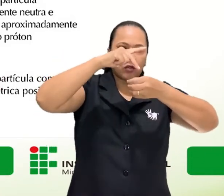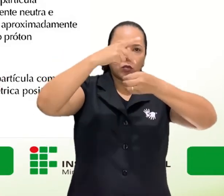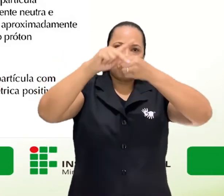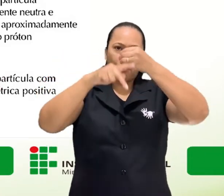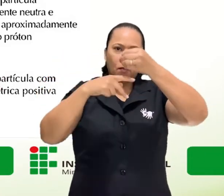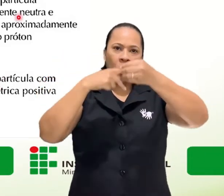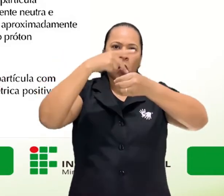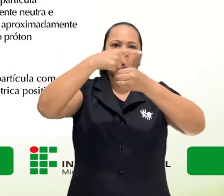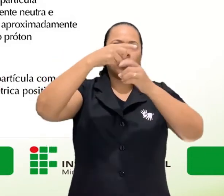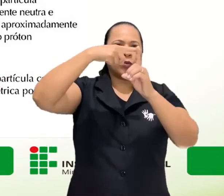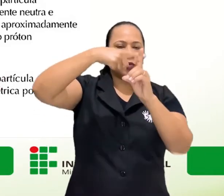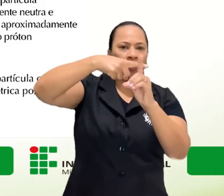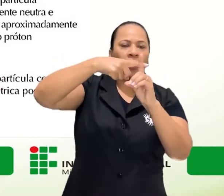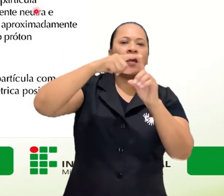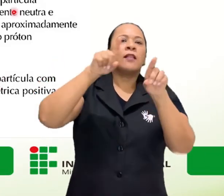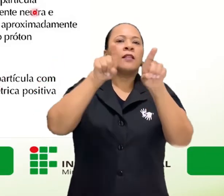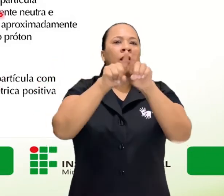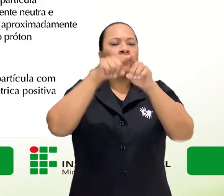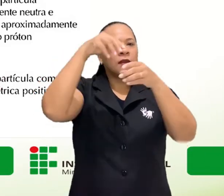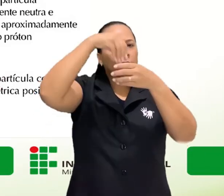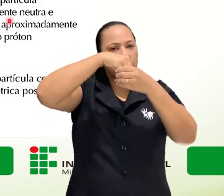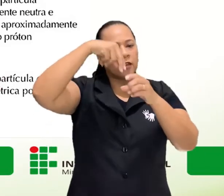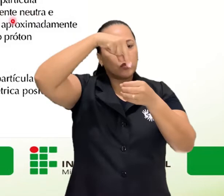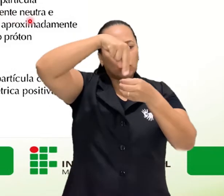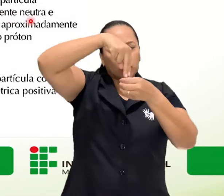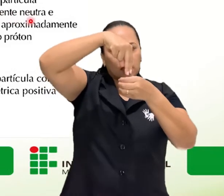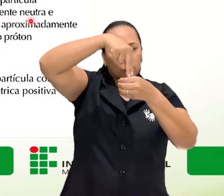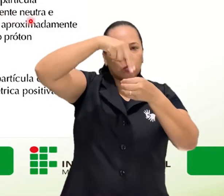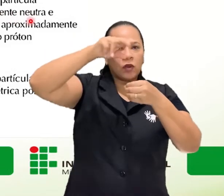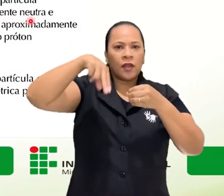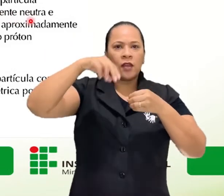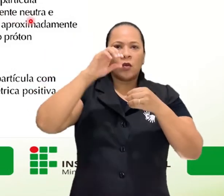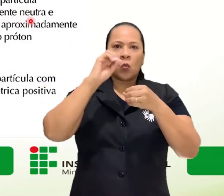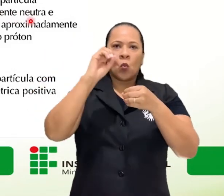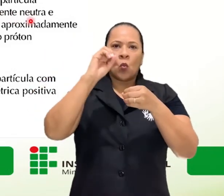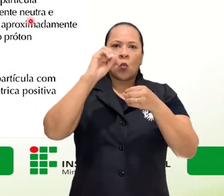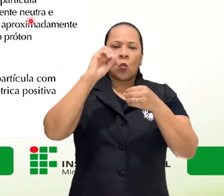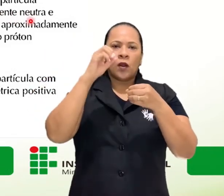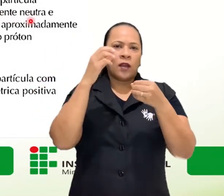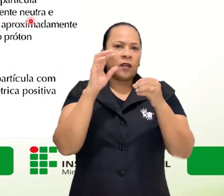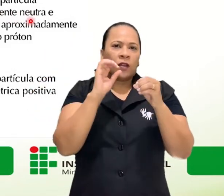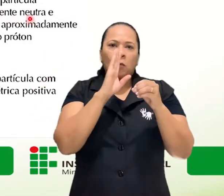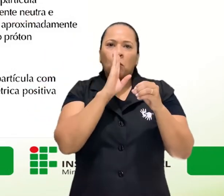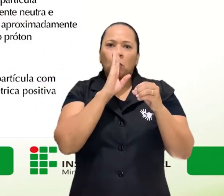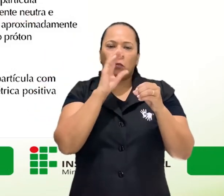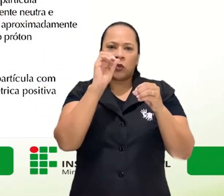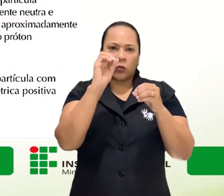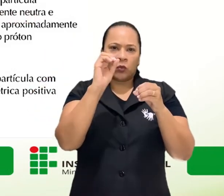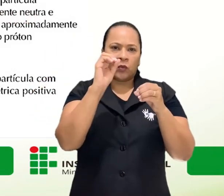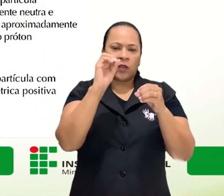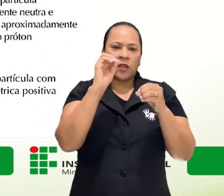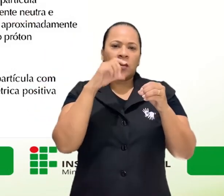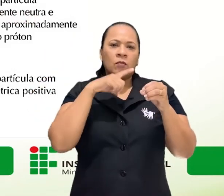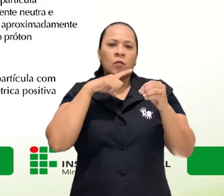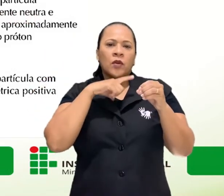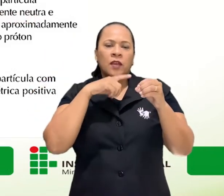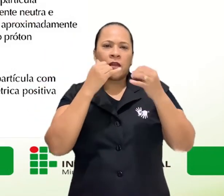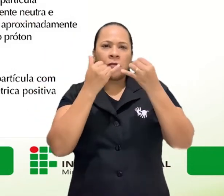os nêutrons. O nêutron é uma partícula eletricamente neutra e que impede a atração